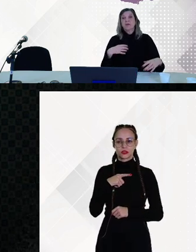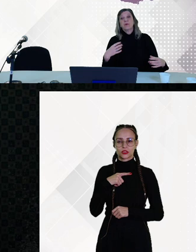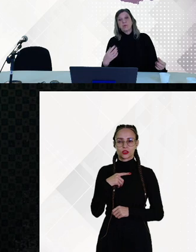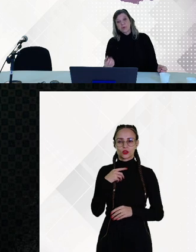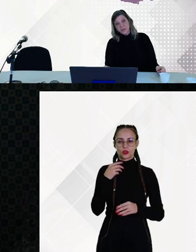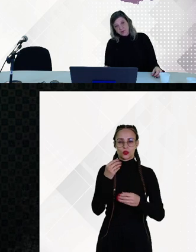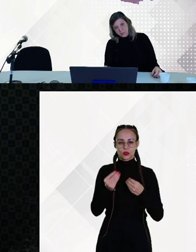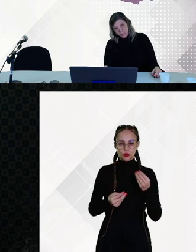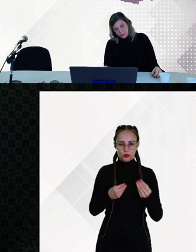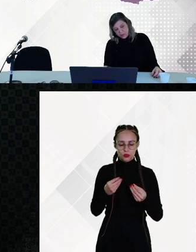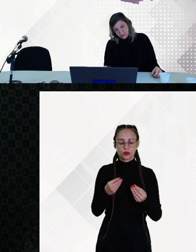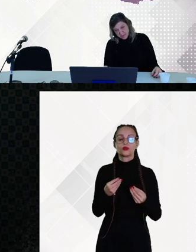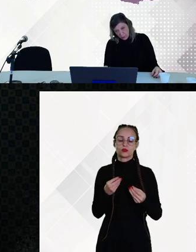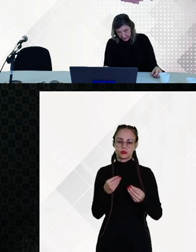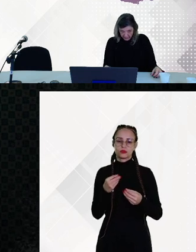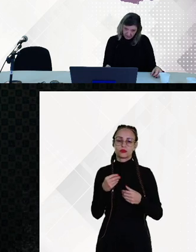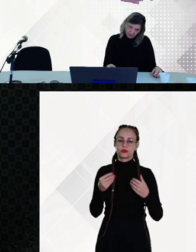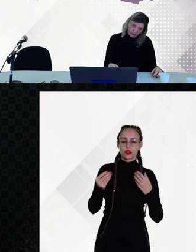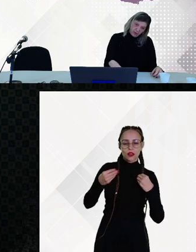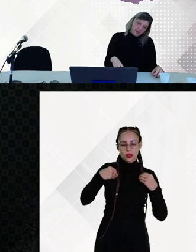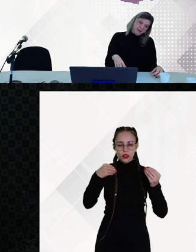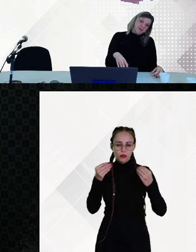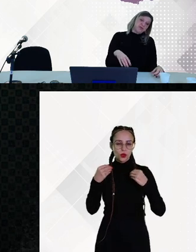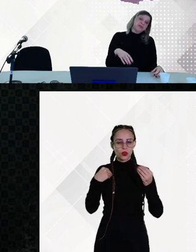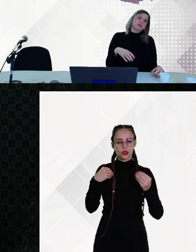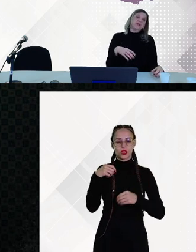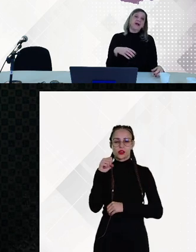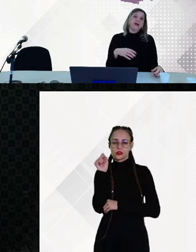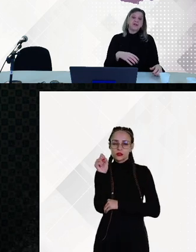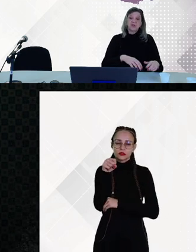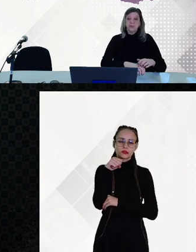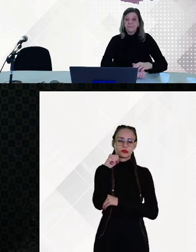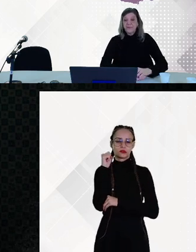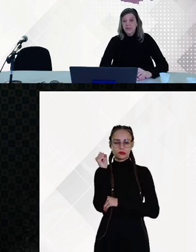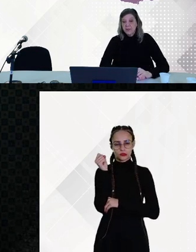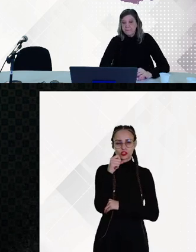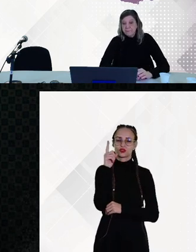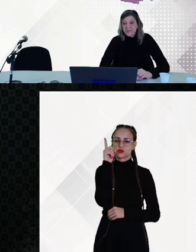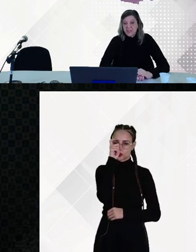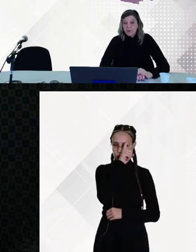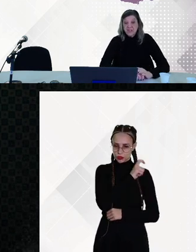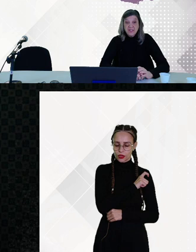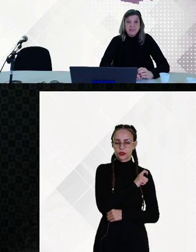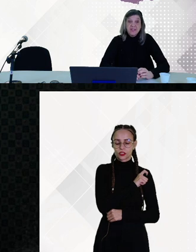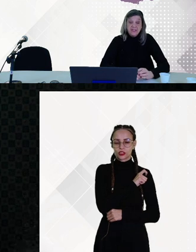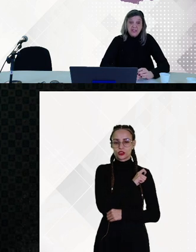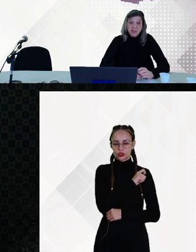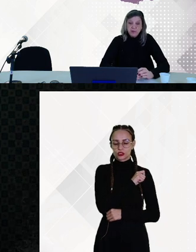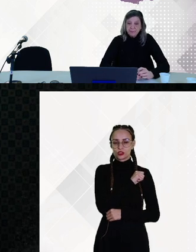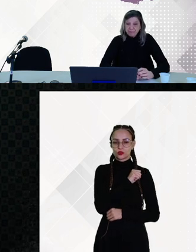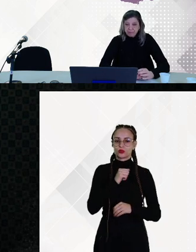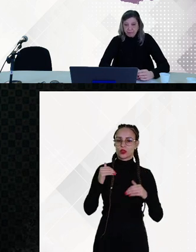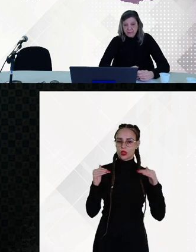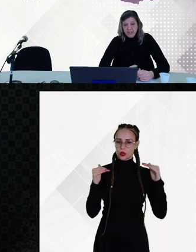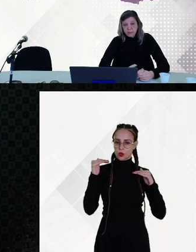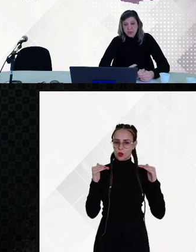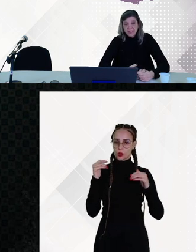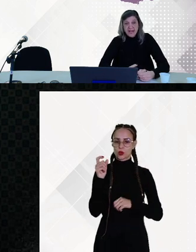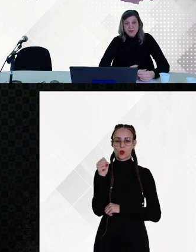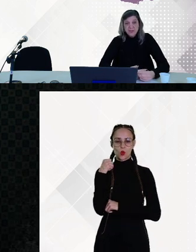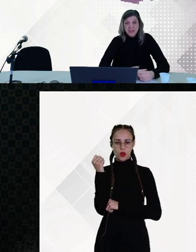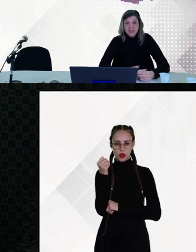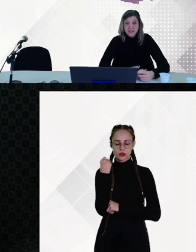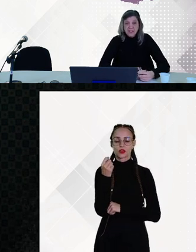assim, um tônus mais molinho, ele tem uma dificuldade de coordenação e equilíbrio.